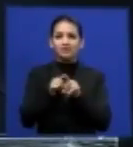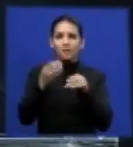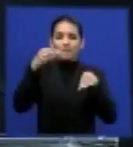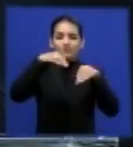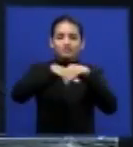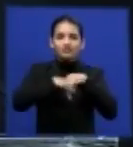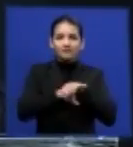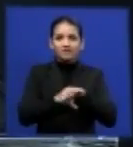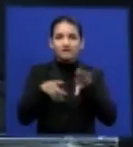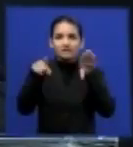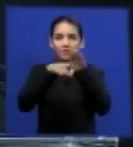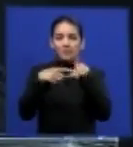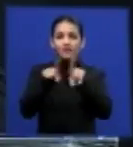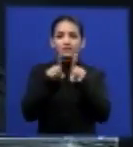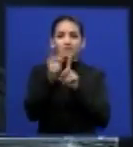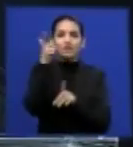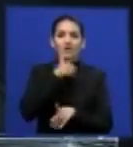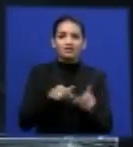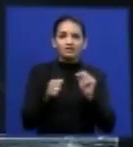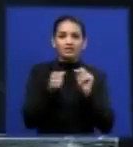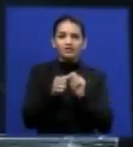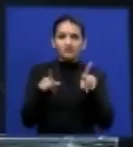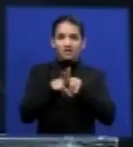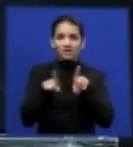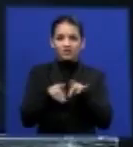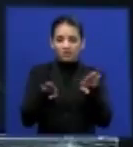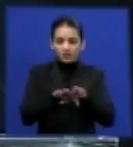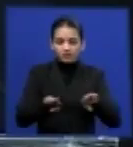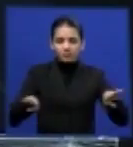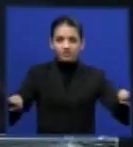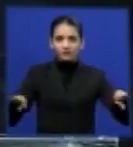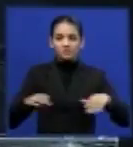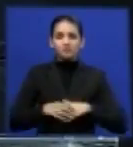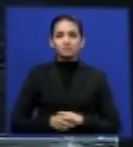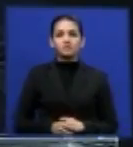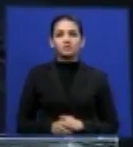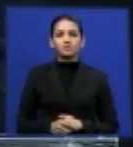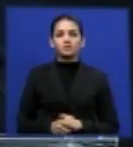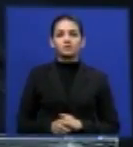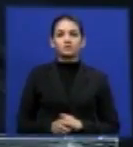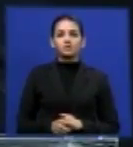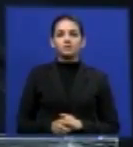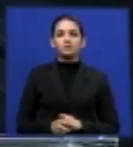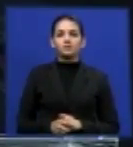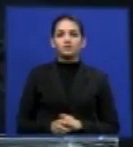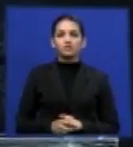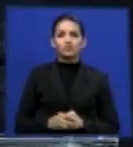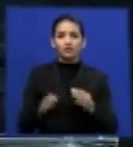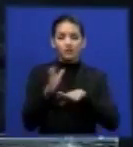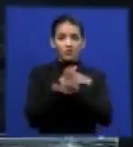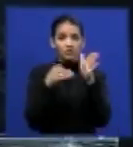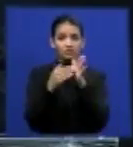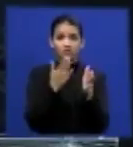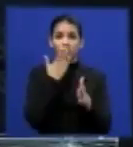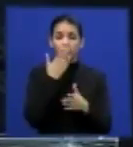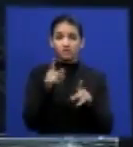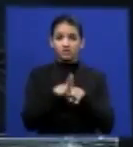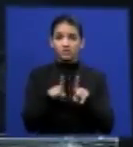como asfalto também. Todas essas maneiras